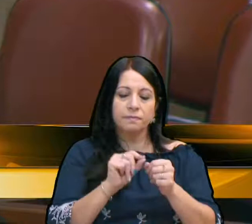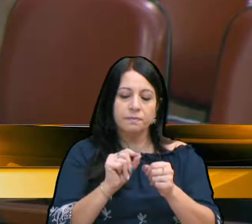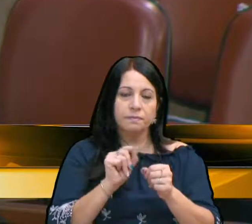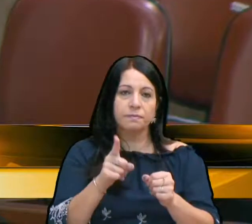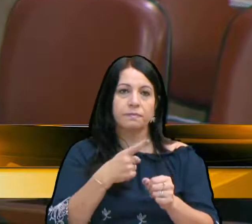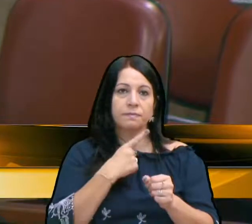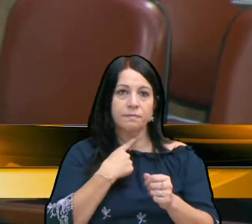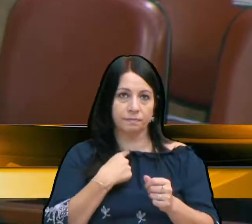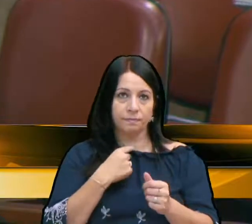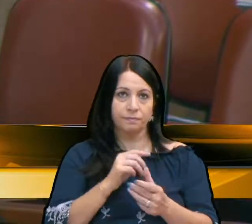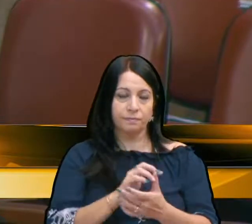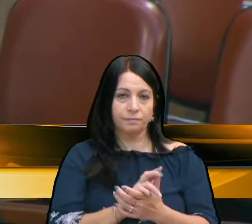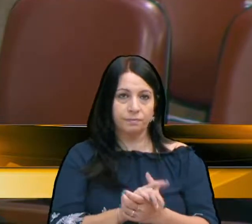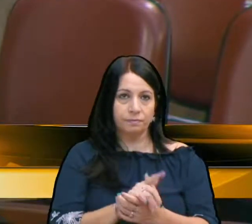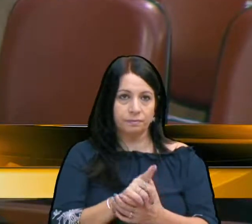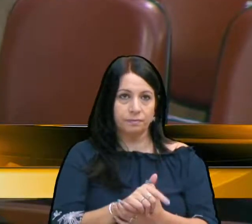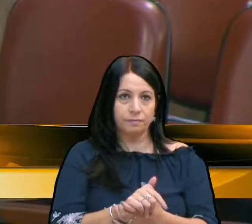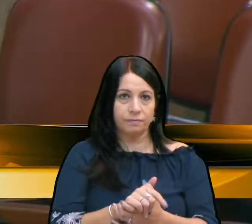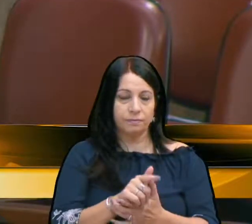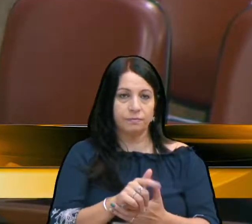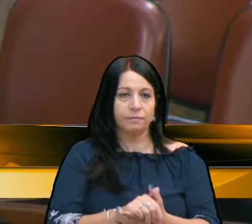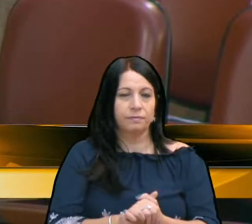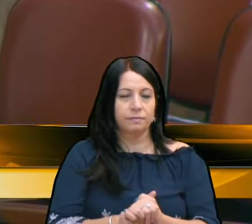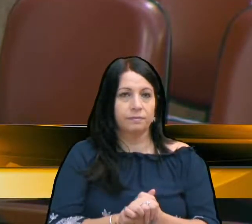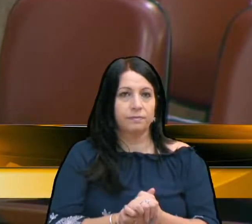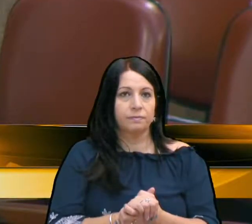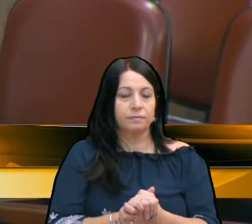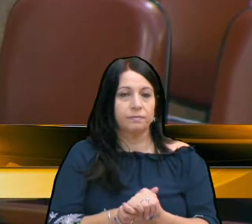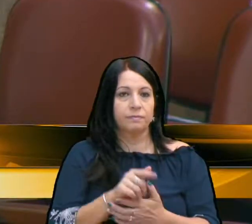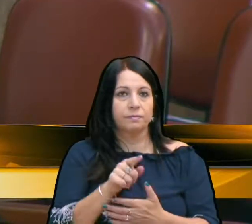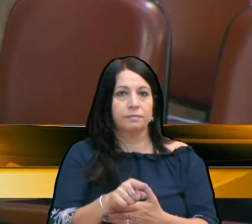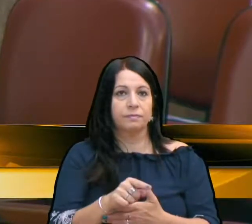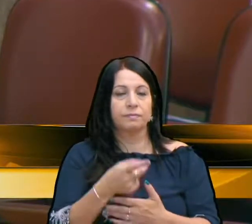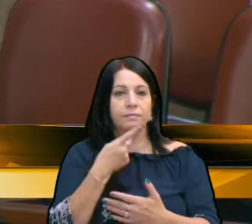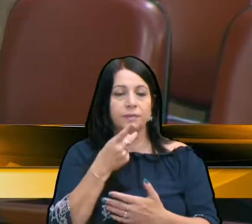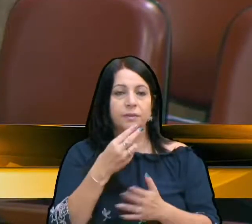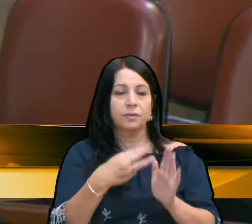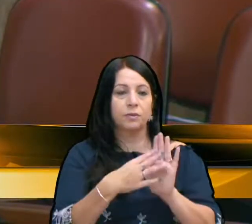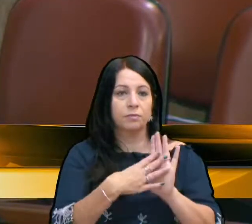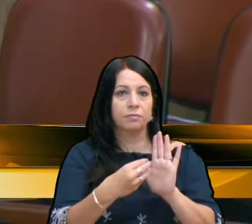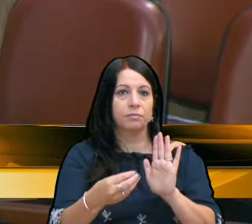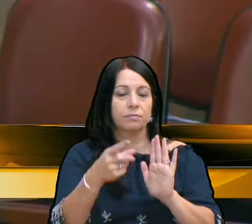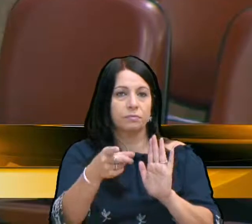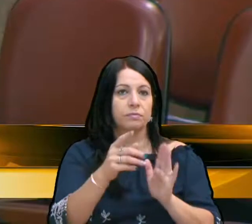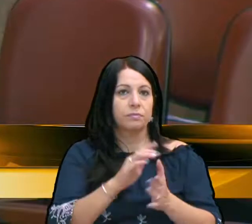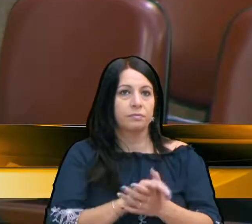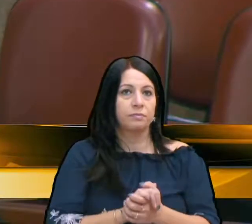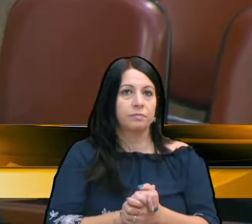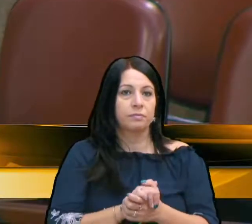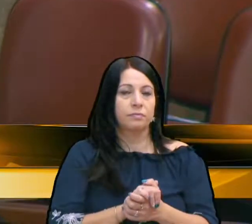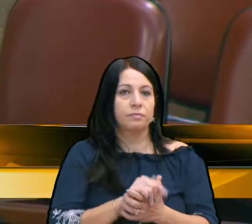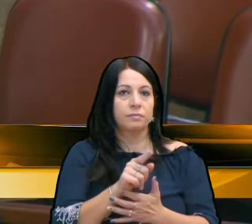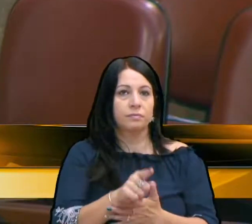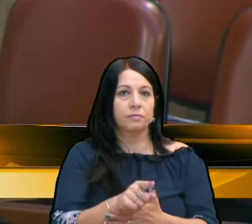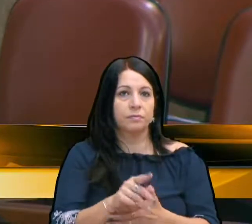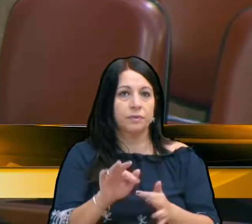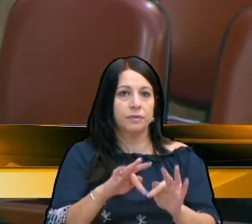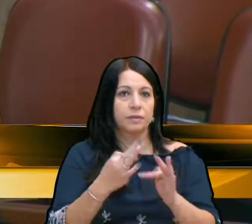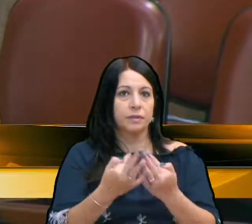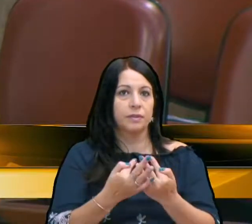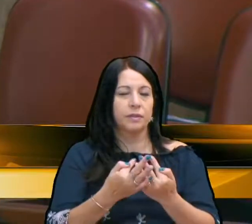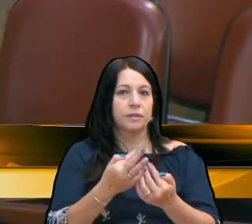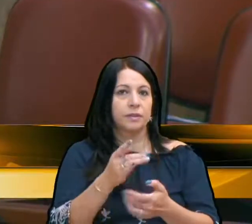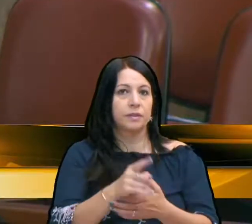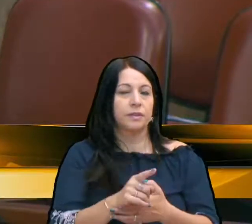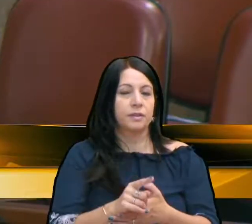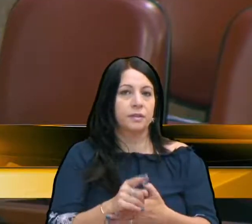gostava. E ao longo de todos esses anos ele serviu como exemplo, deixou um legado para a sua família, para seus